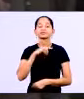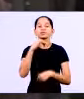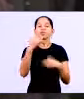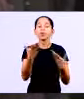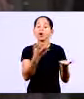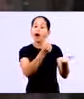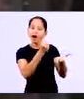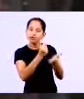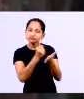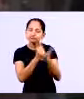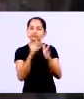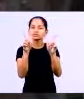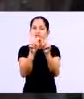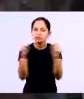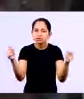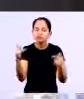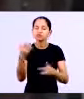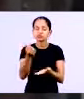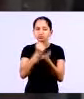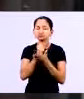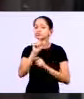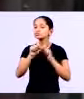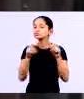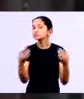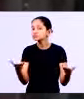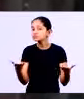contribuição dessa nova regra para o Brasil? O que a senhora acha?